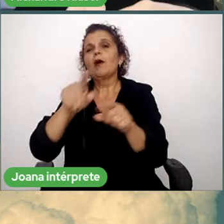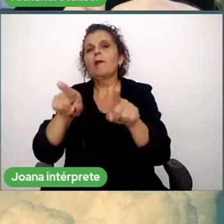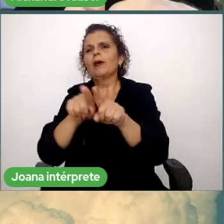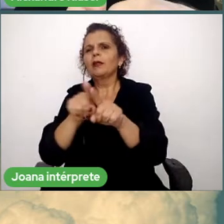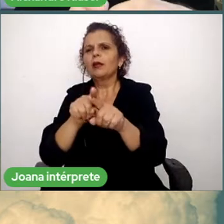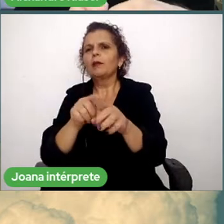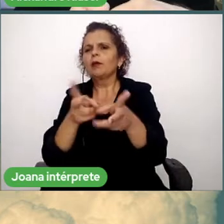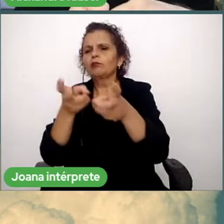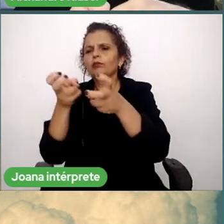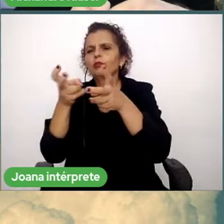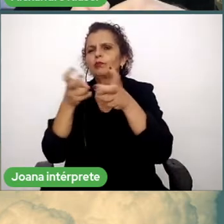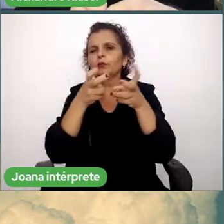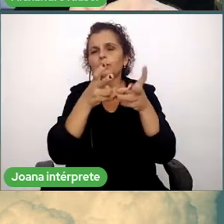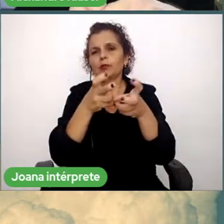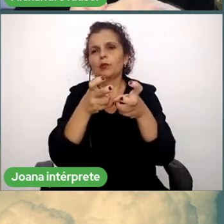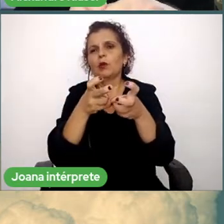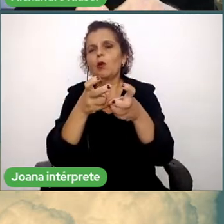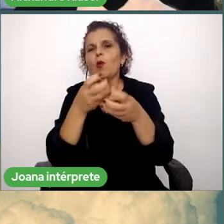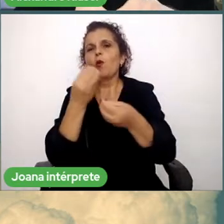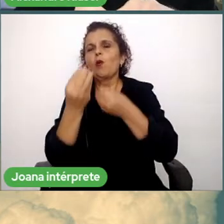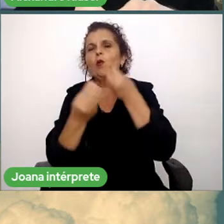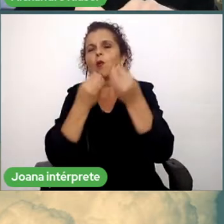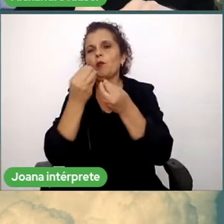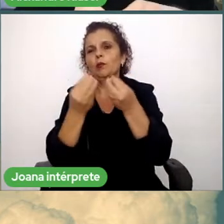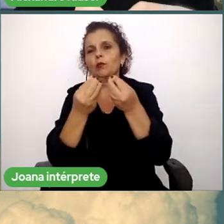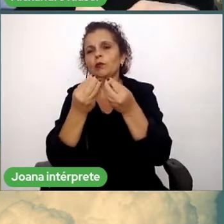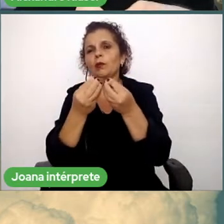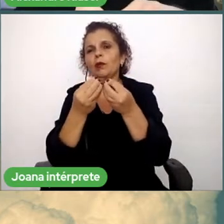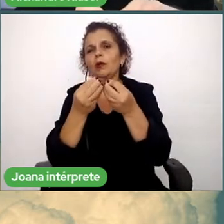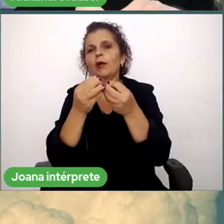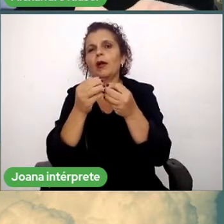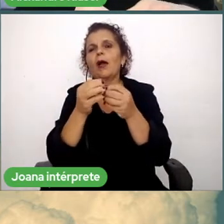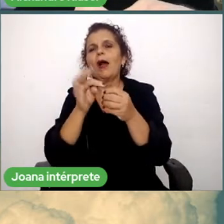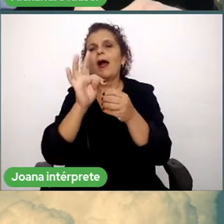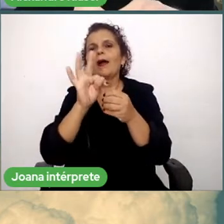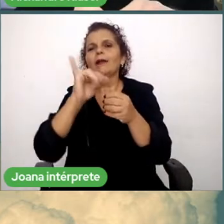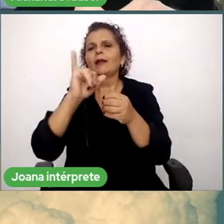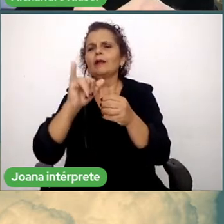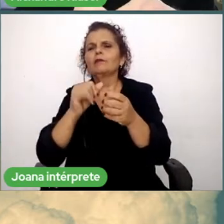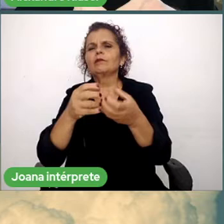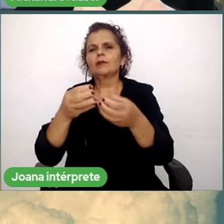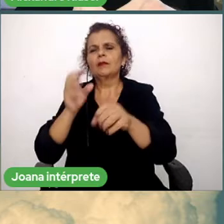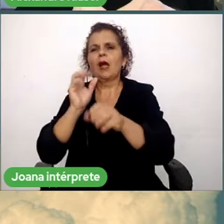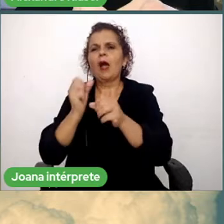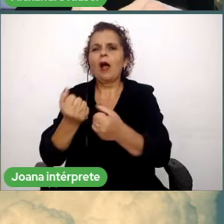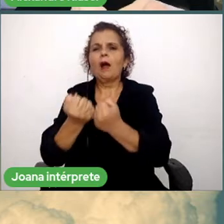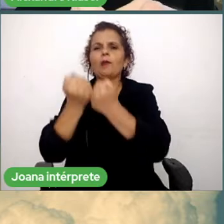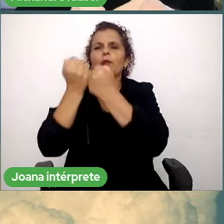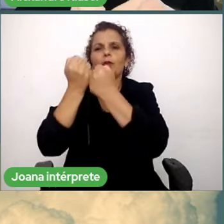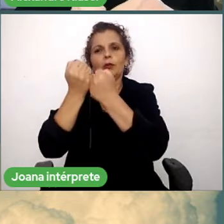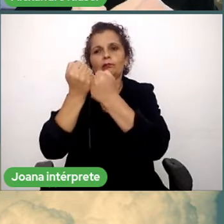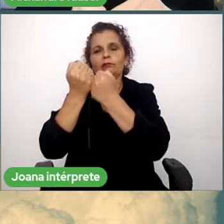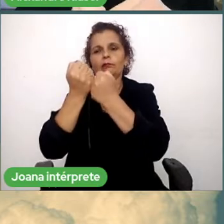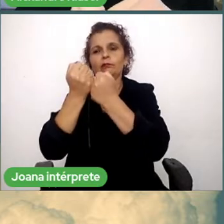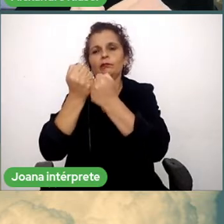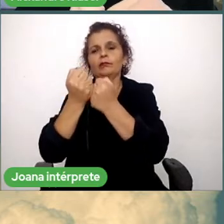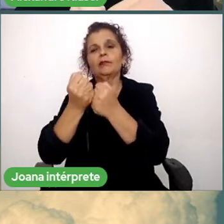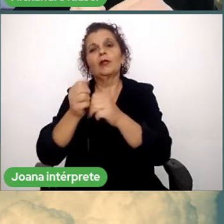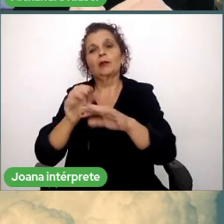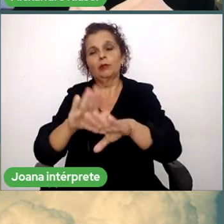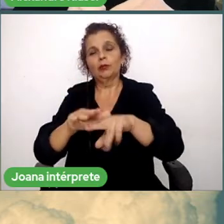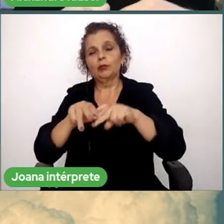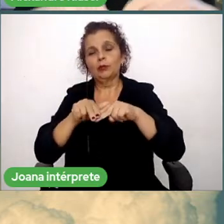enxerga como a TI está entregando ou está apoiando o negócio. Isso é muito